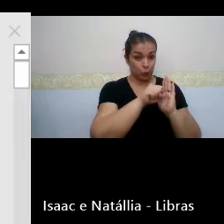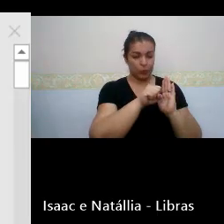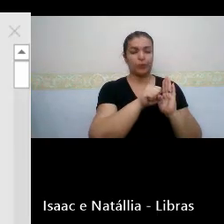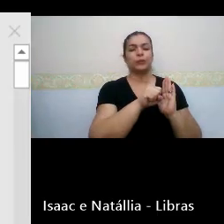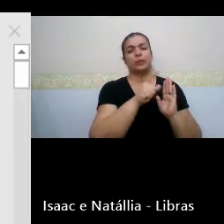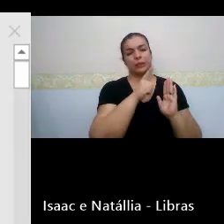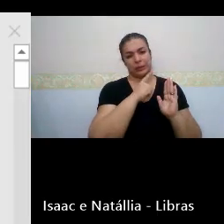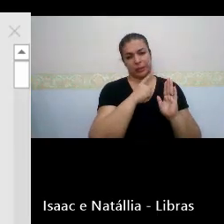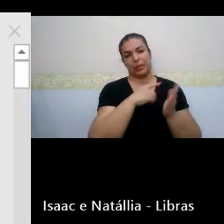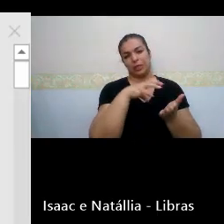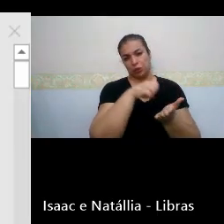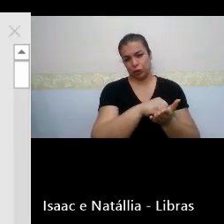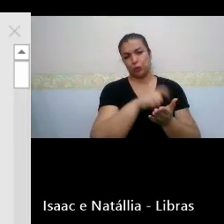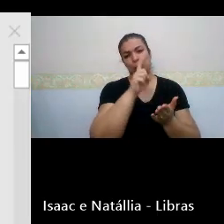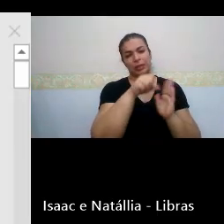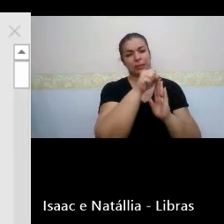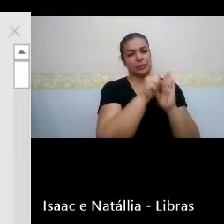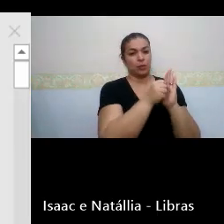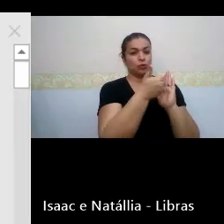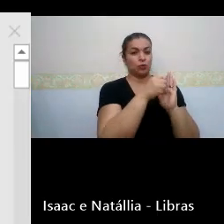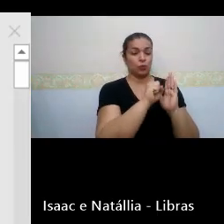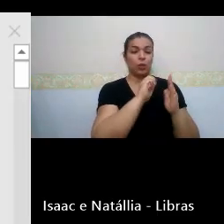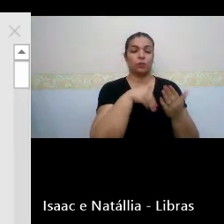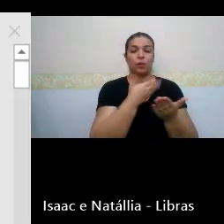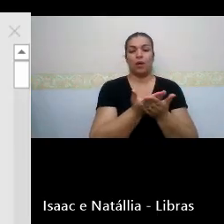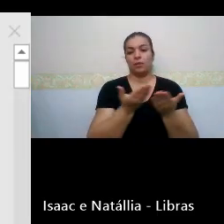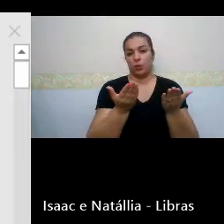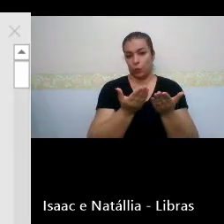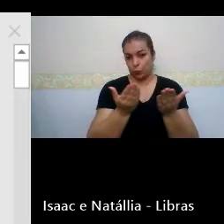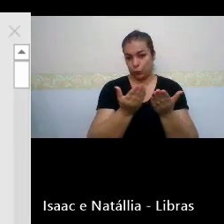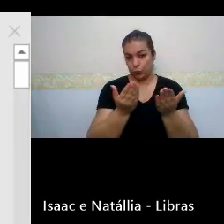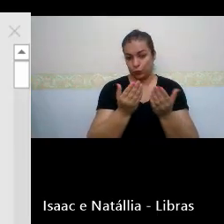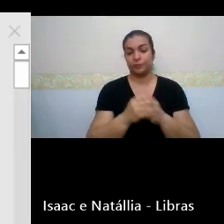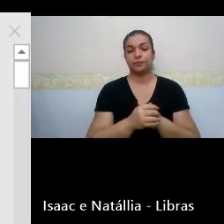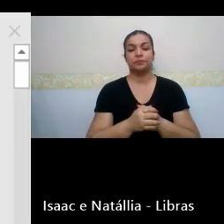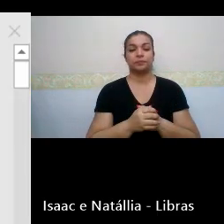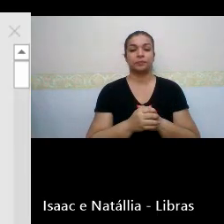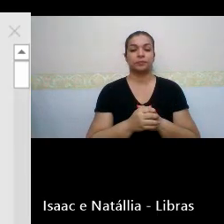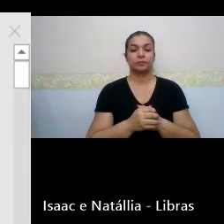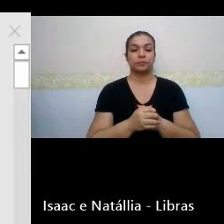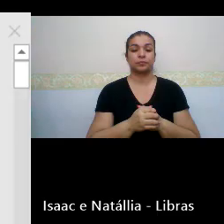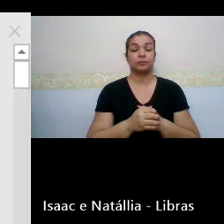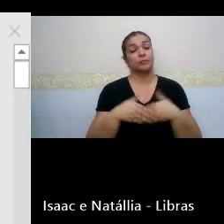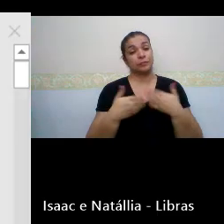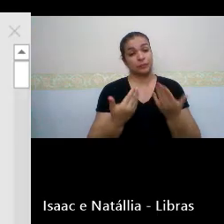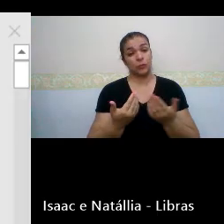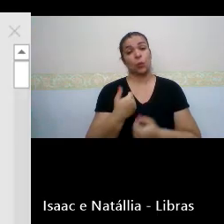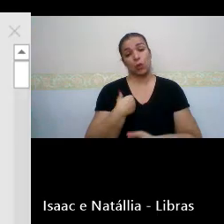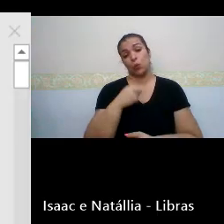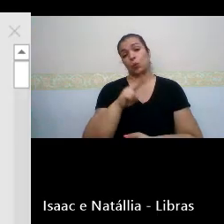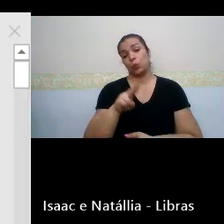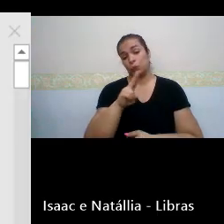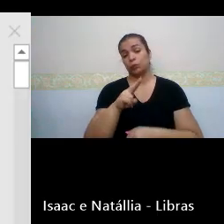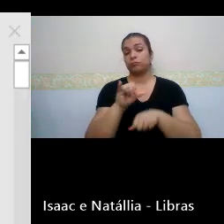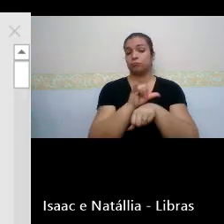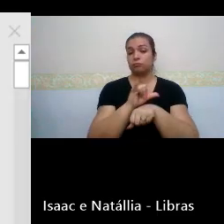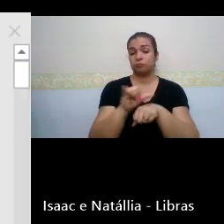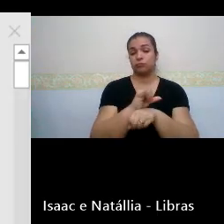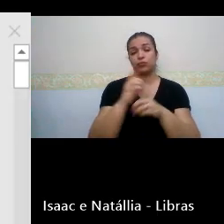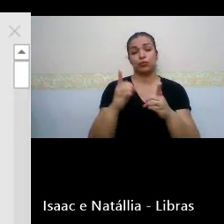século XVIII, até os dias atuais. Então, eu uso como recurso didático para